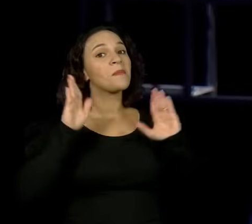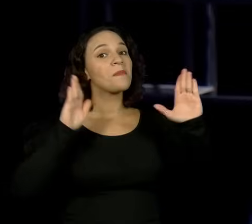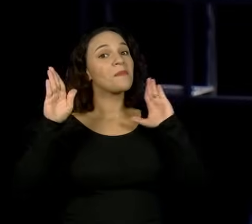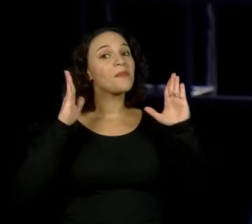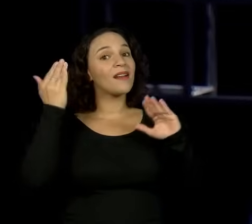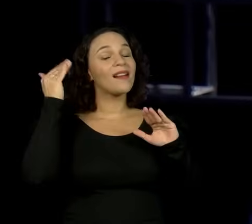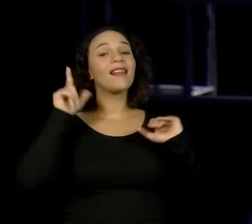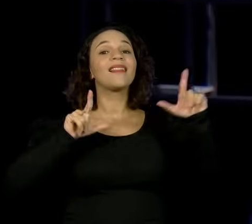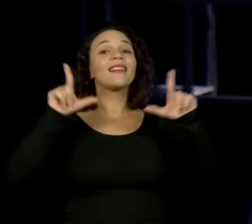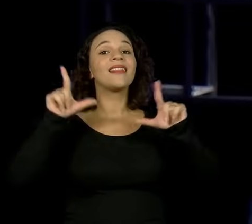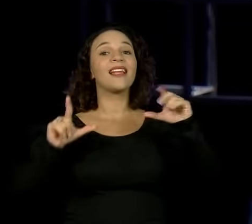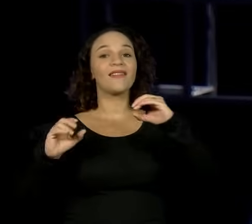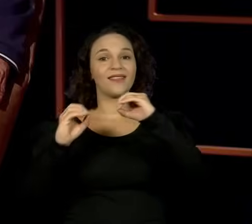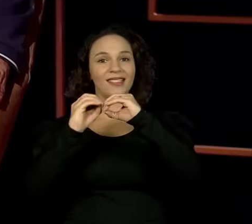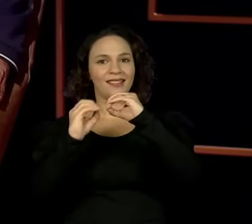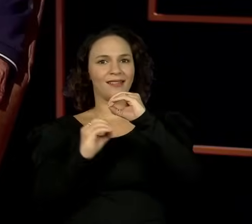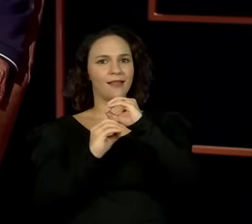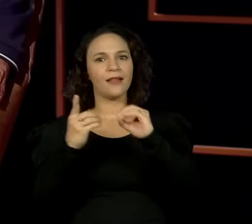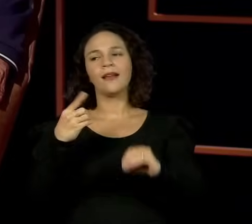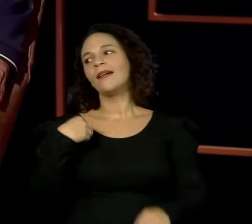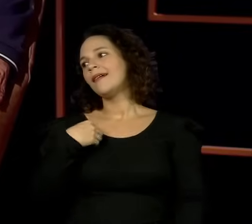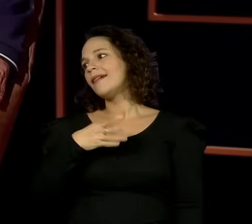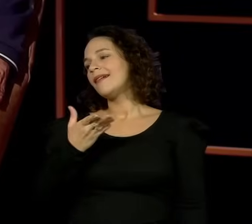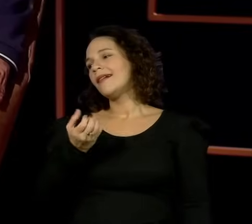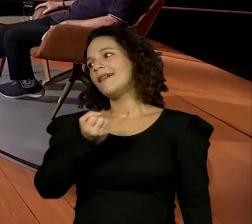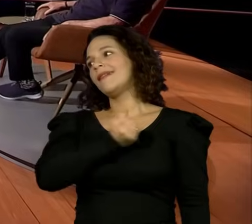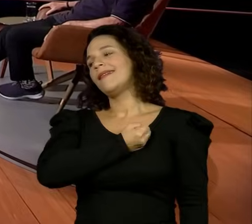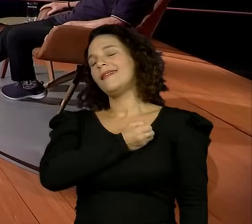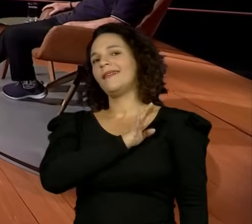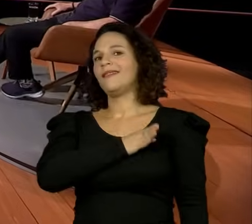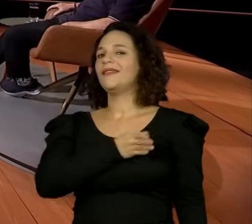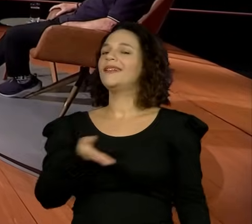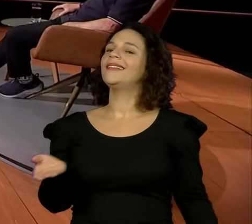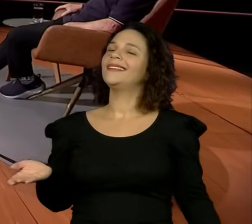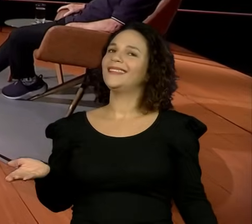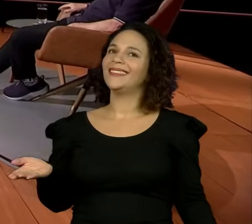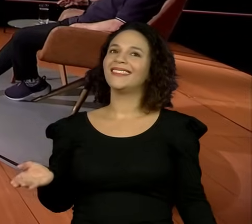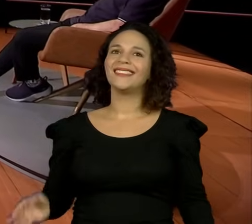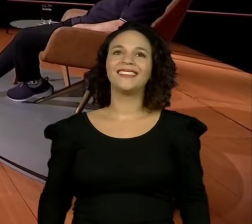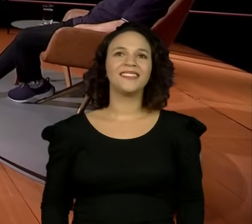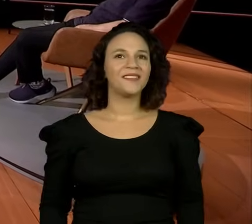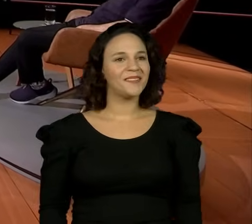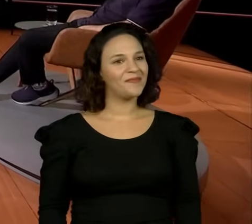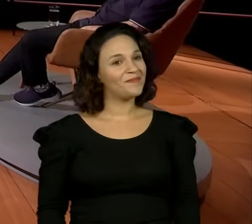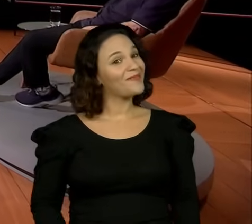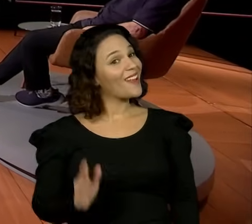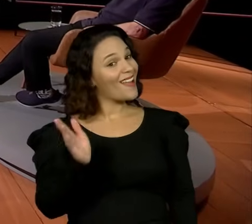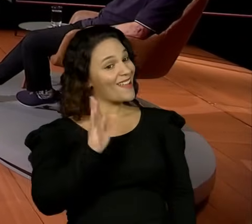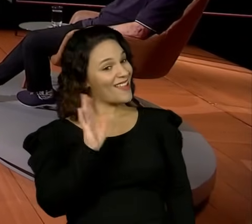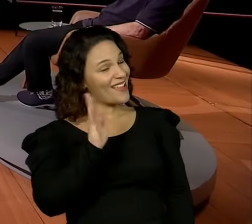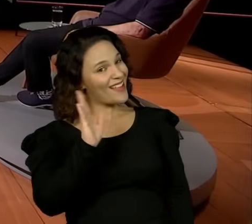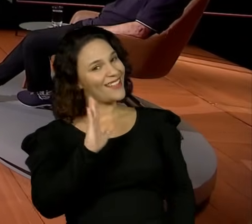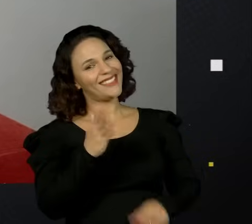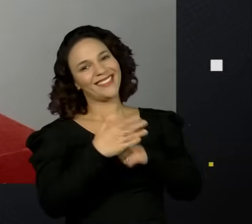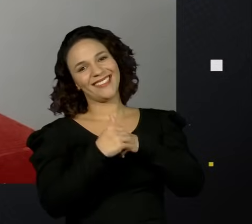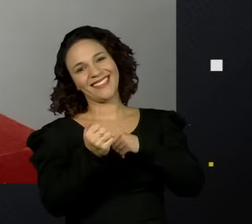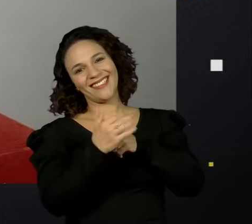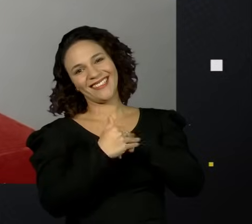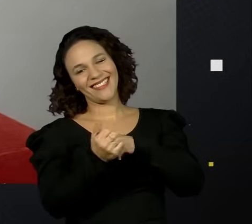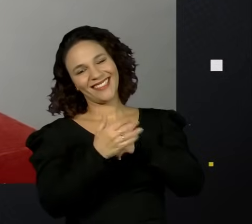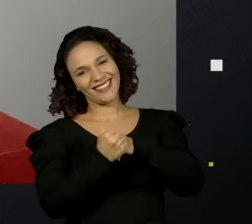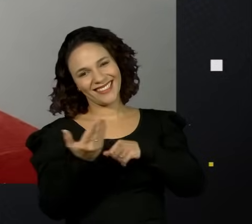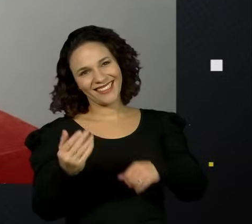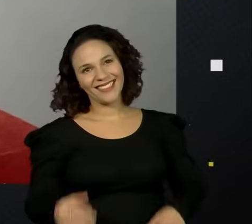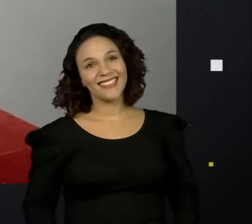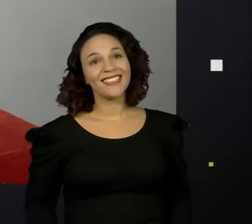da TV Excelsior. Olha Vocês só. querem me matar do coração, é isso? Oi, Jaque, meu querido.